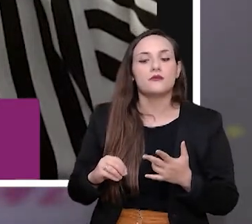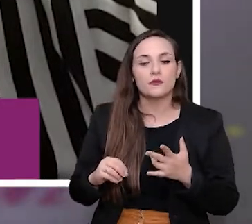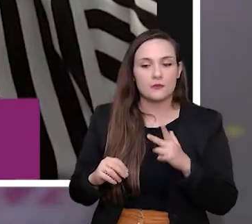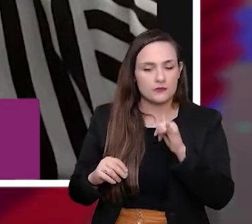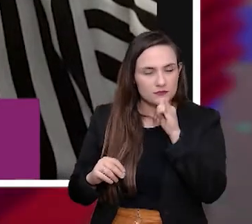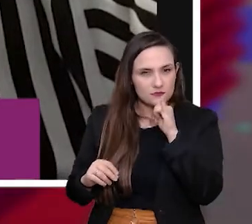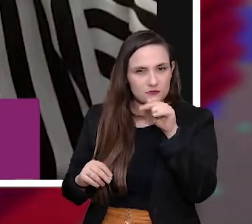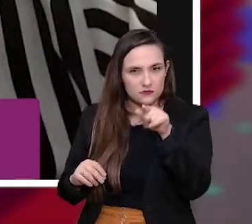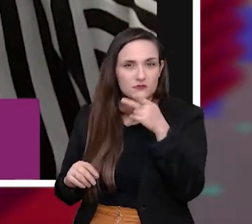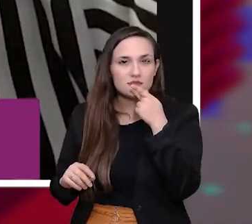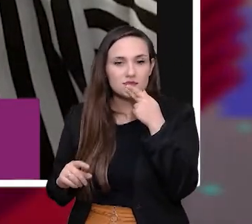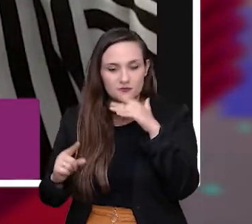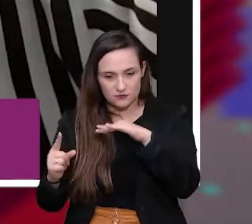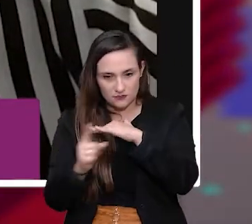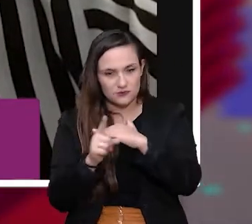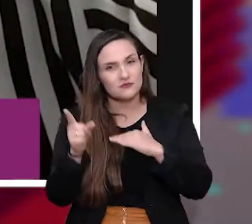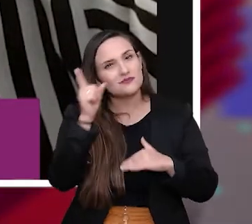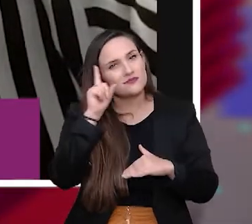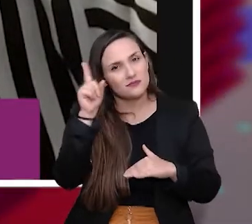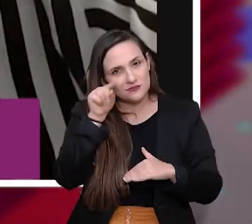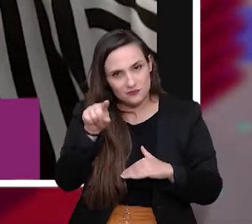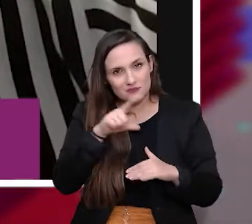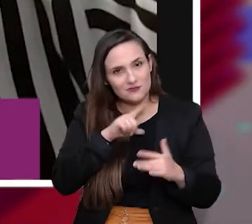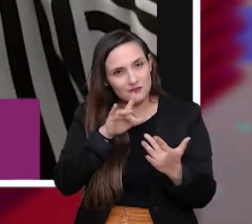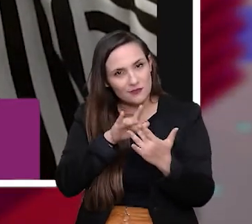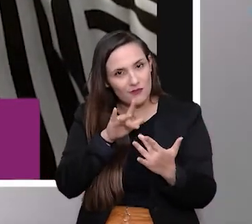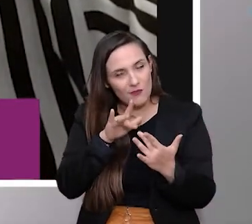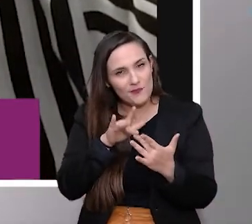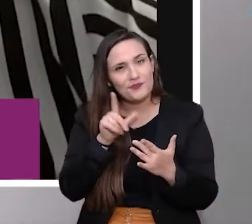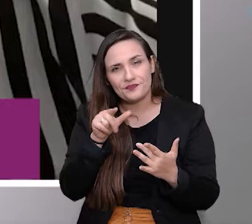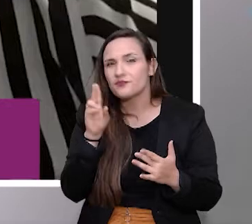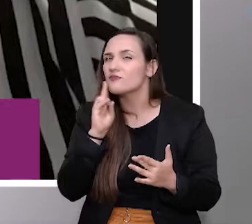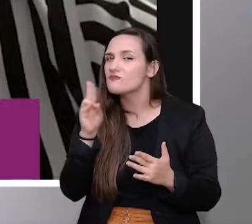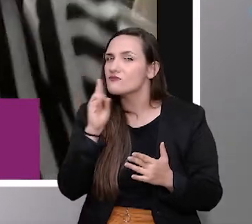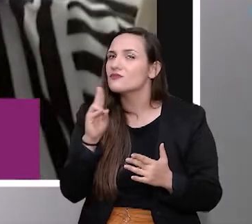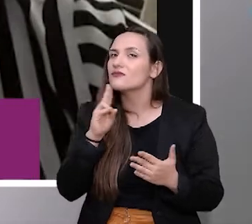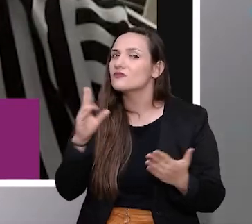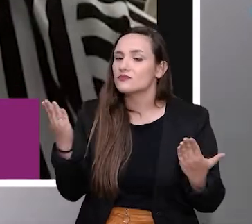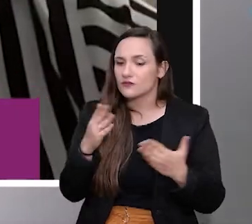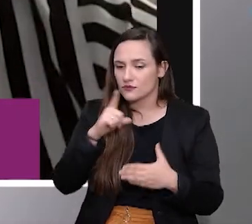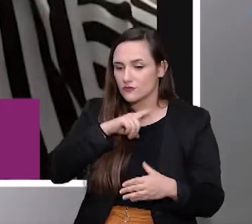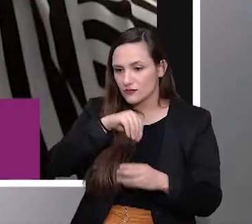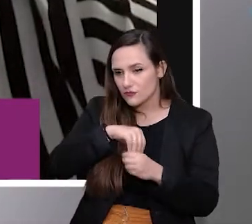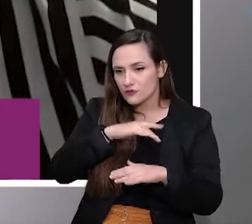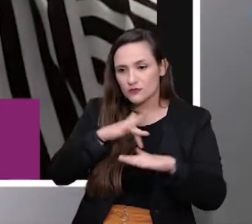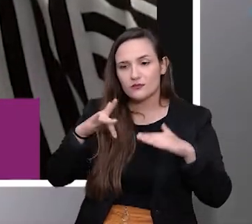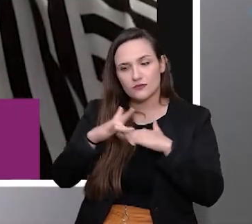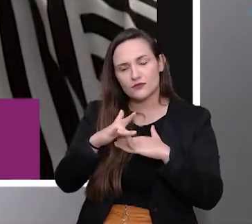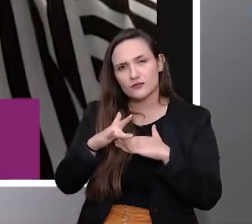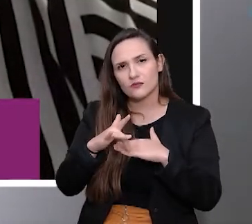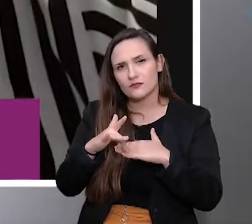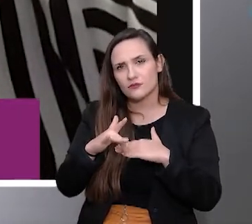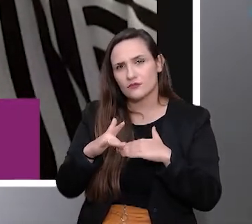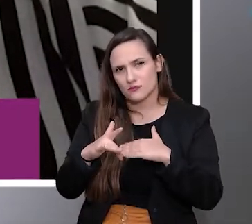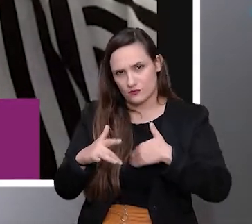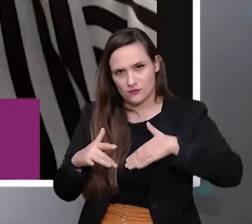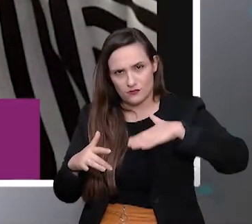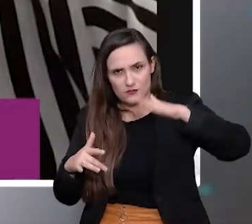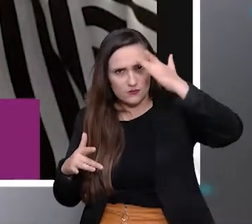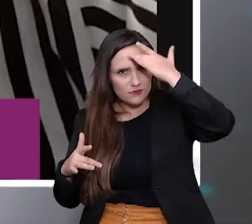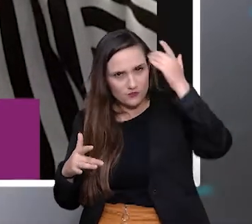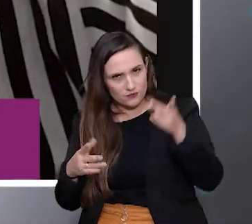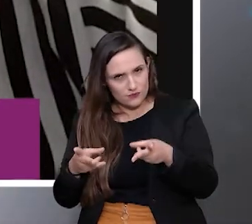exemplo do consultório, né, desse dia a dia. É comum agora com as redes sociais que cada vez